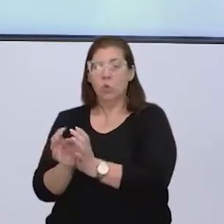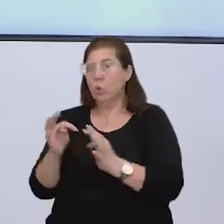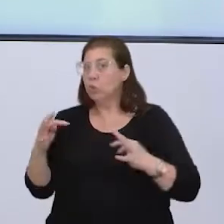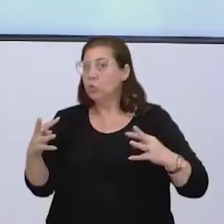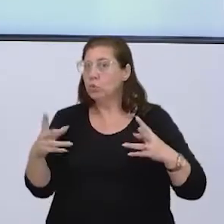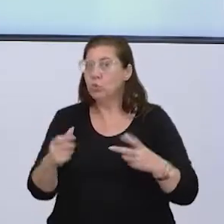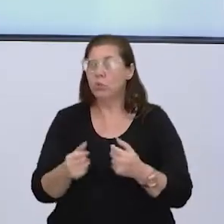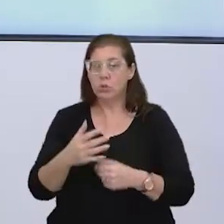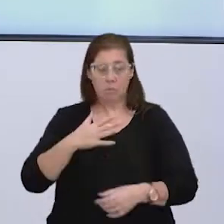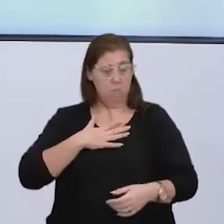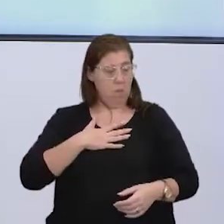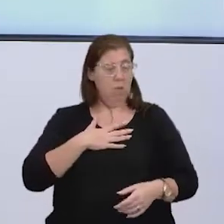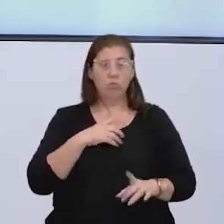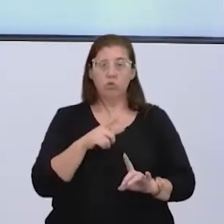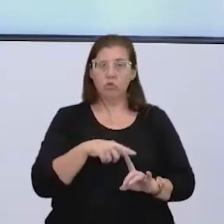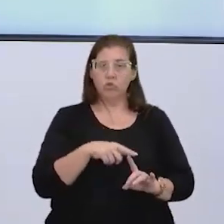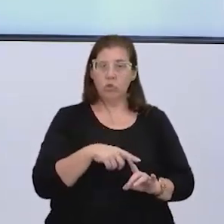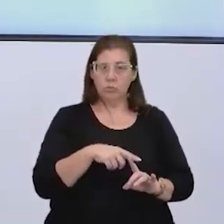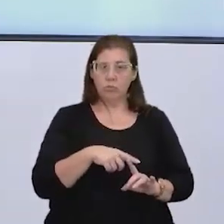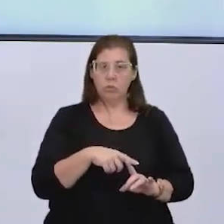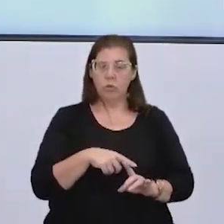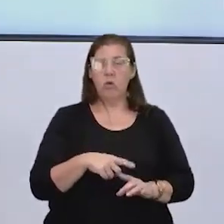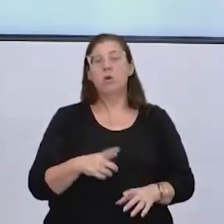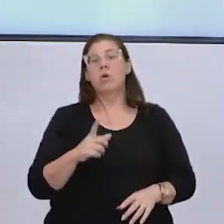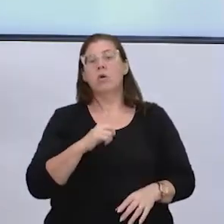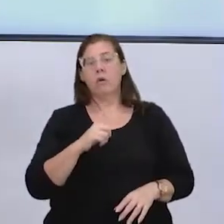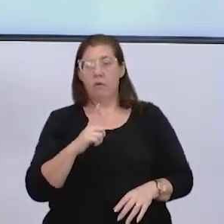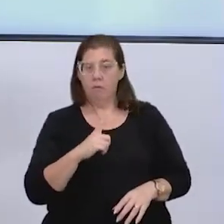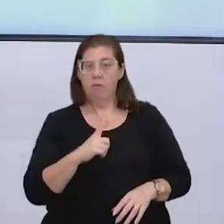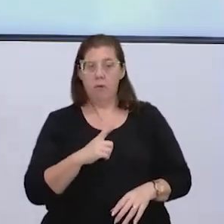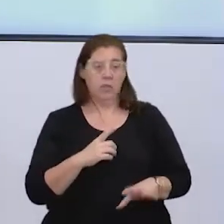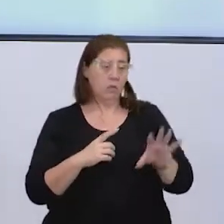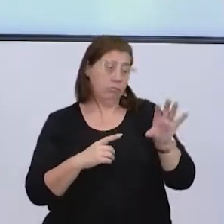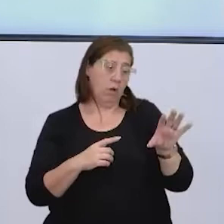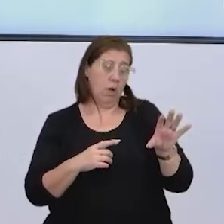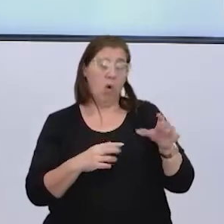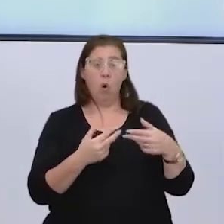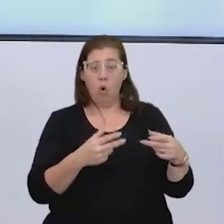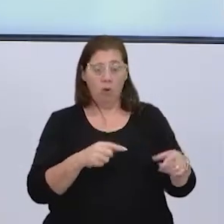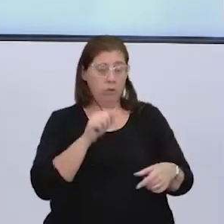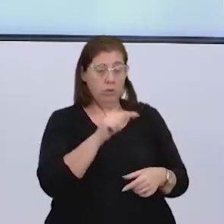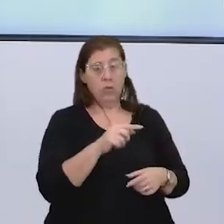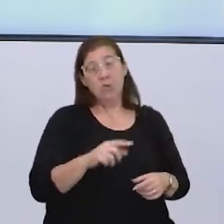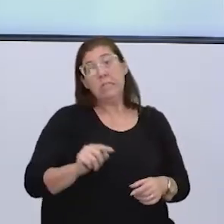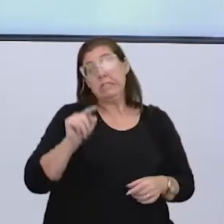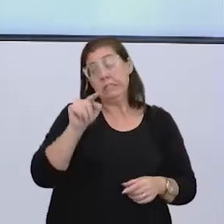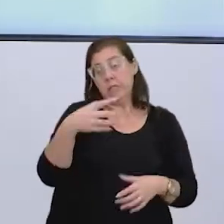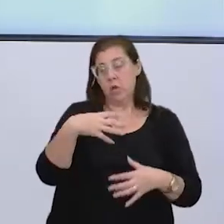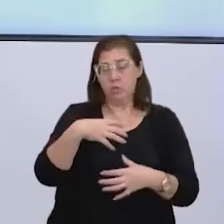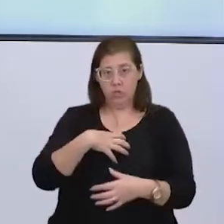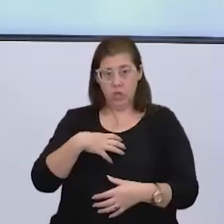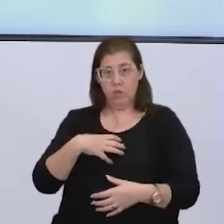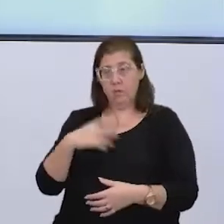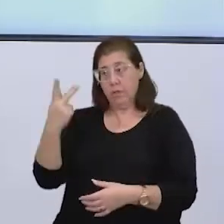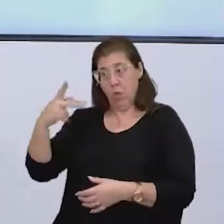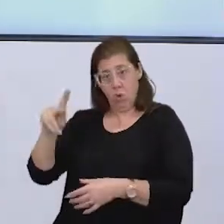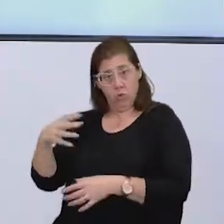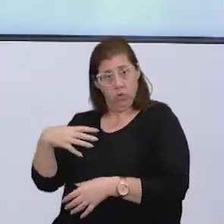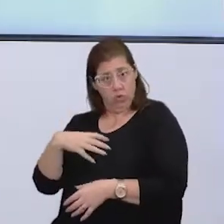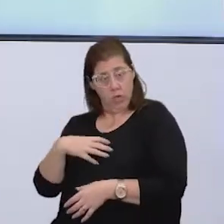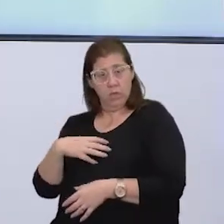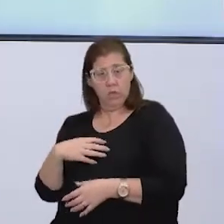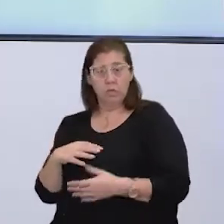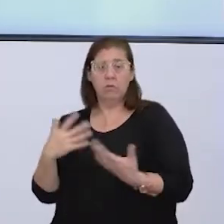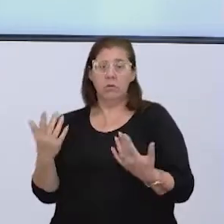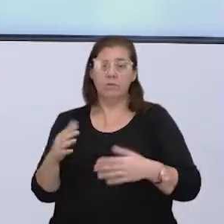mundo que é do meu estilo vai ter um apelo X. Todo mundo do seu estilo vai ter um apelo Y. E